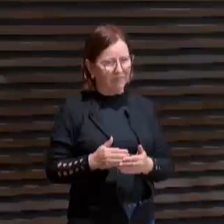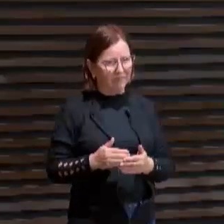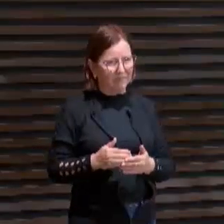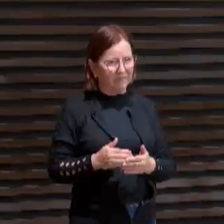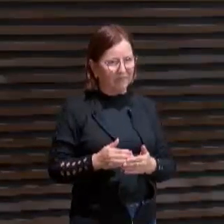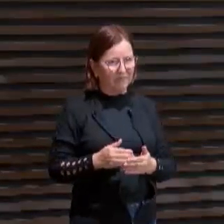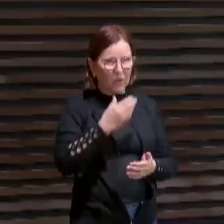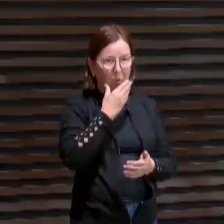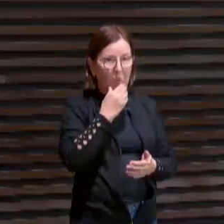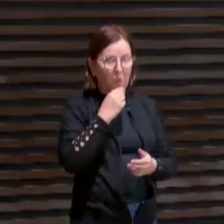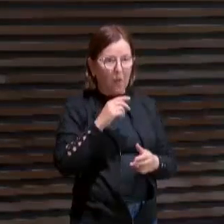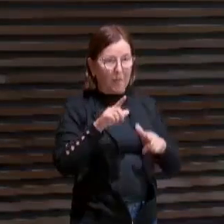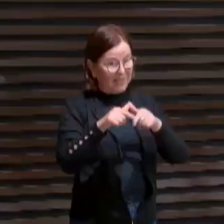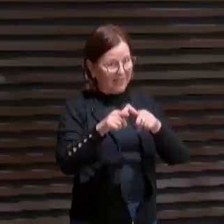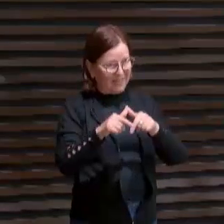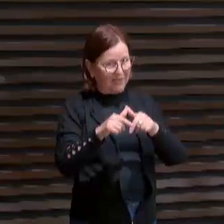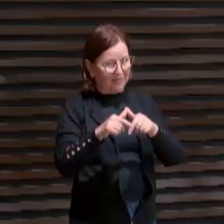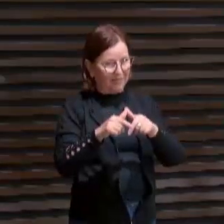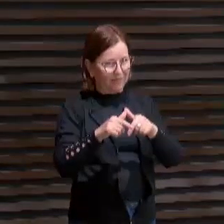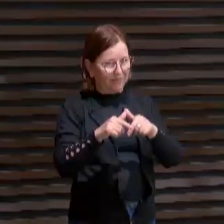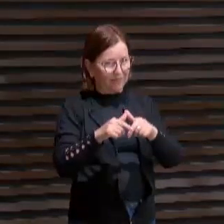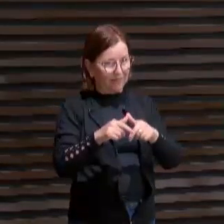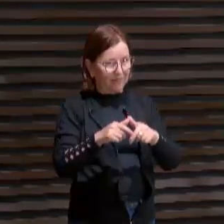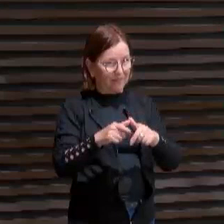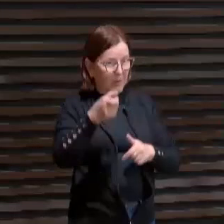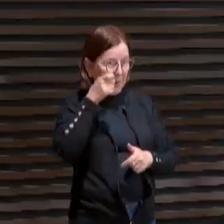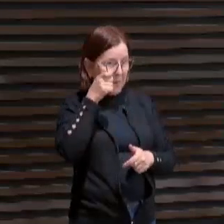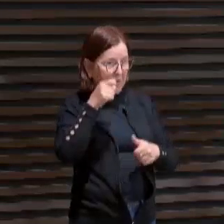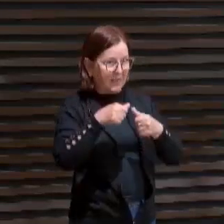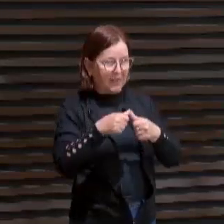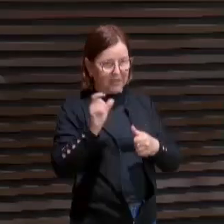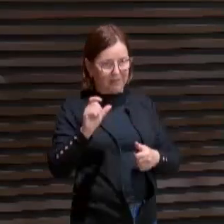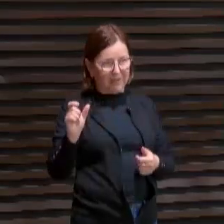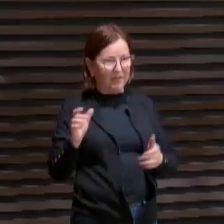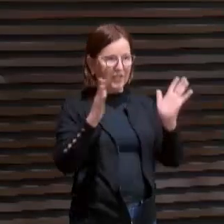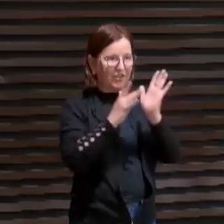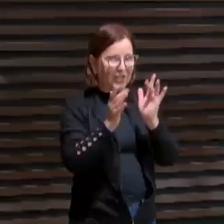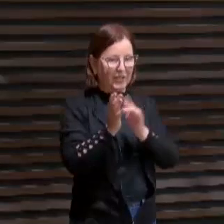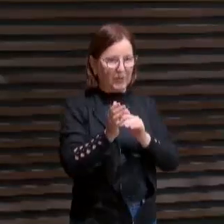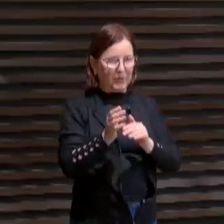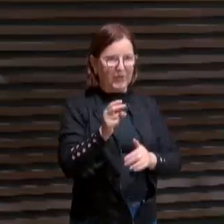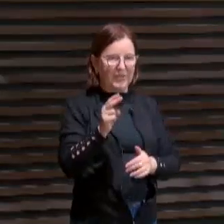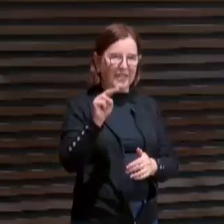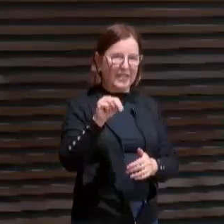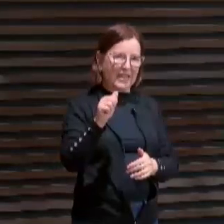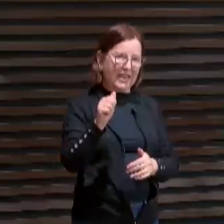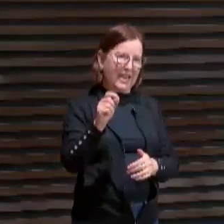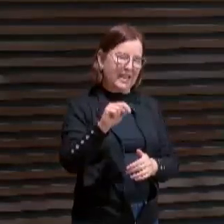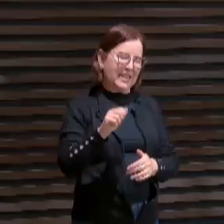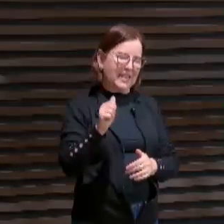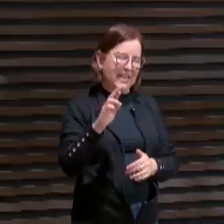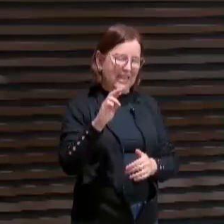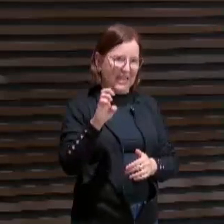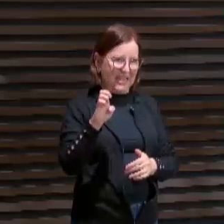Varões israelitas, atendei a estas palavras. Jesus, o Nazareno, varão